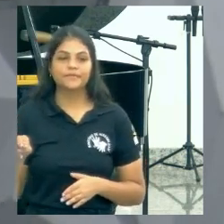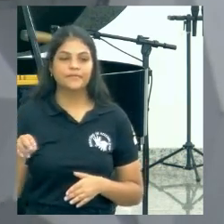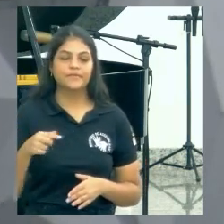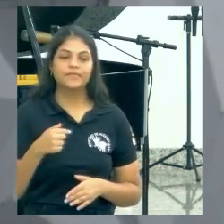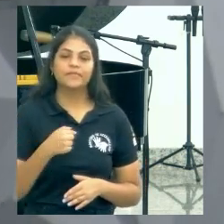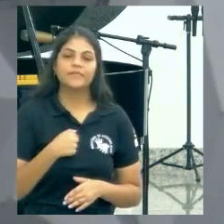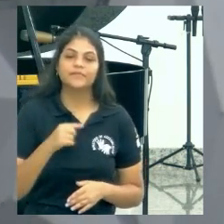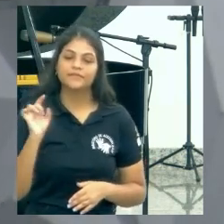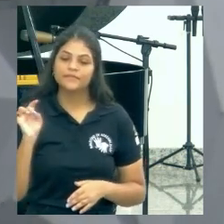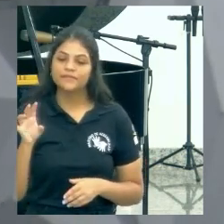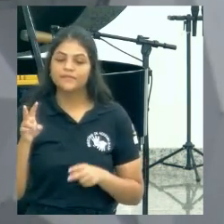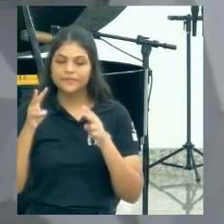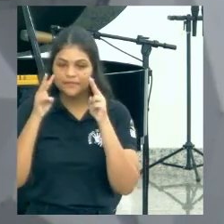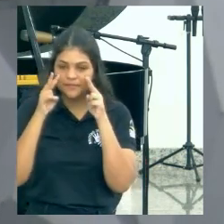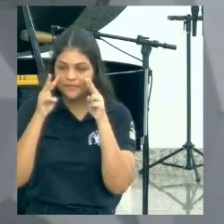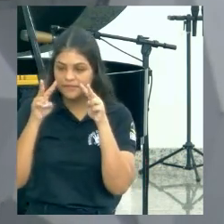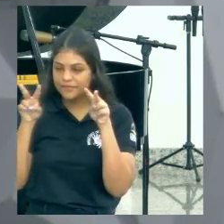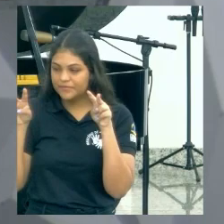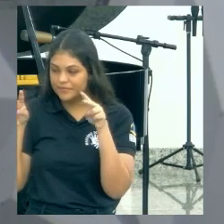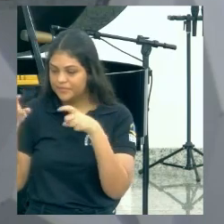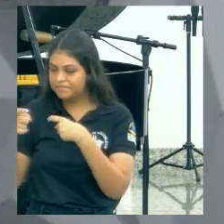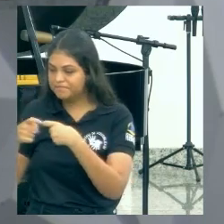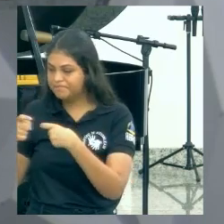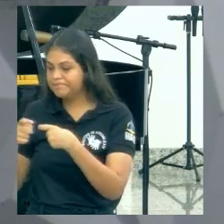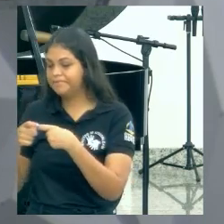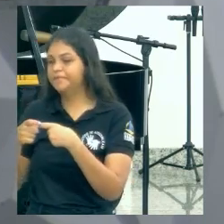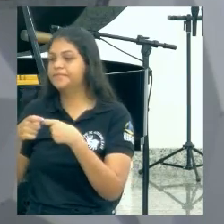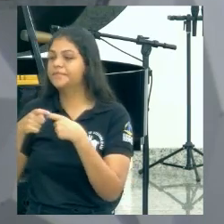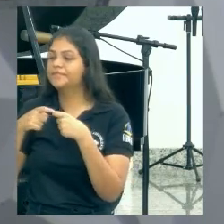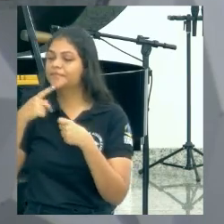eu só olhei para os dois e disse,